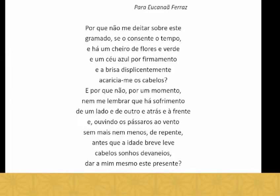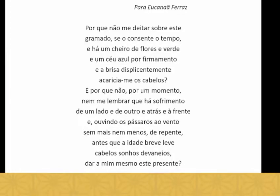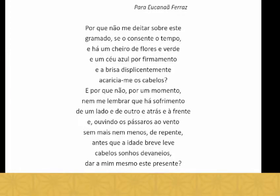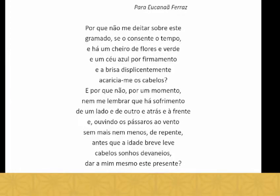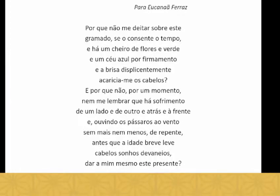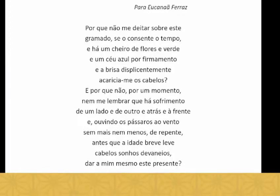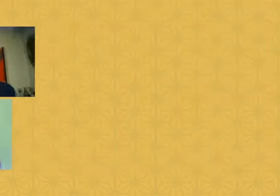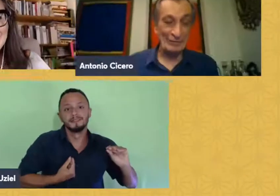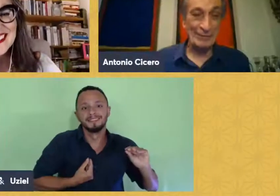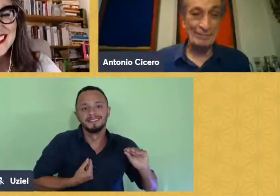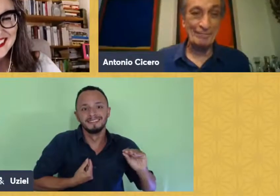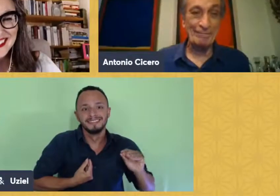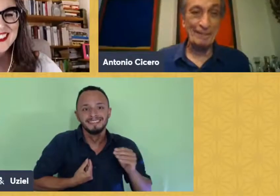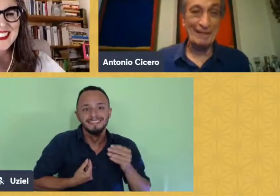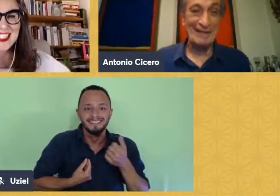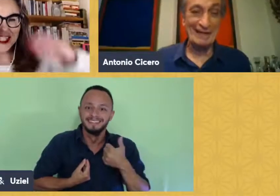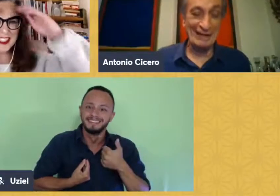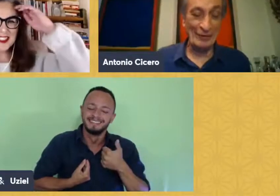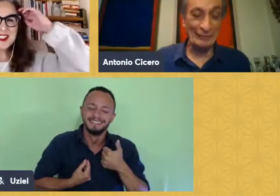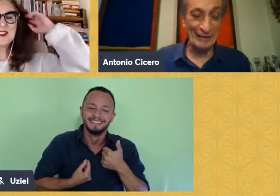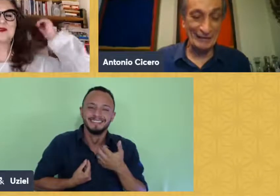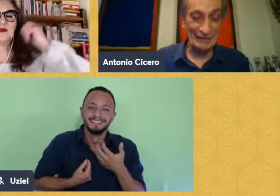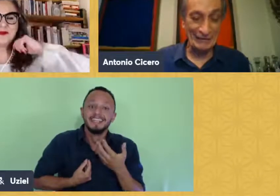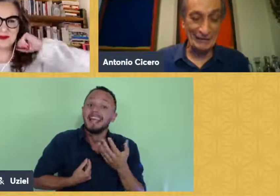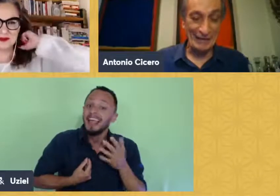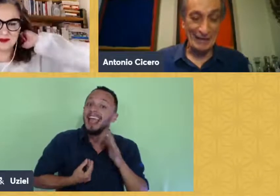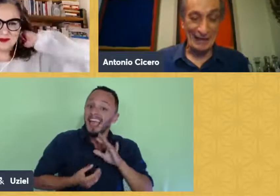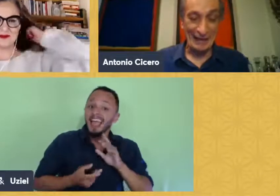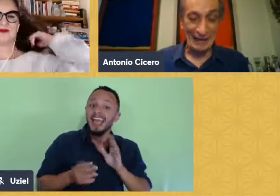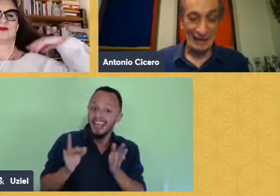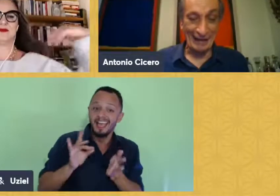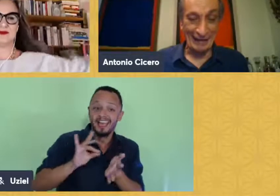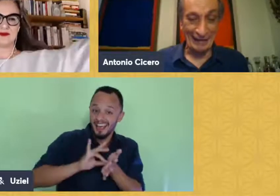De fato, esse é o... E realmente